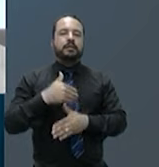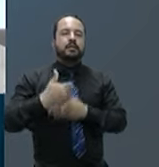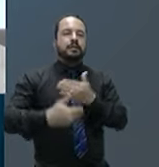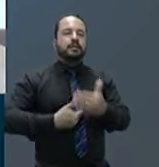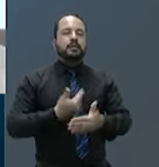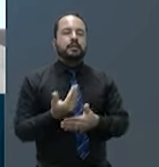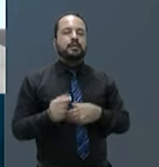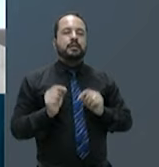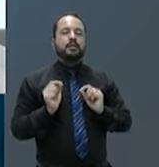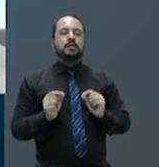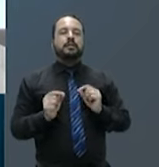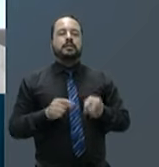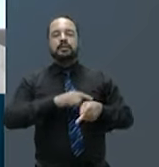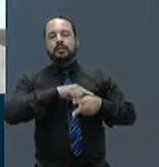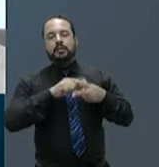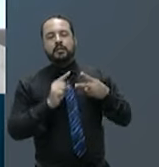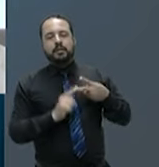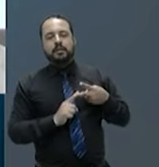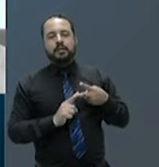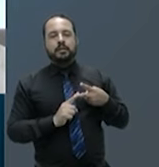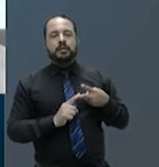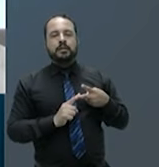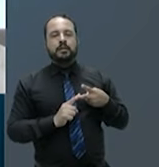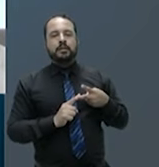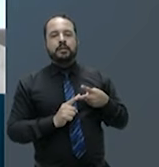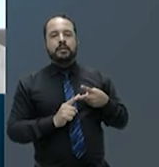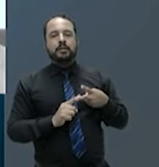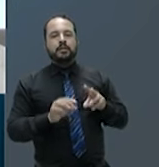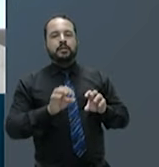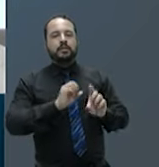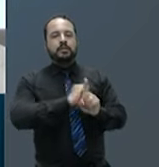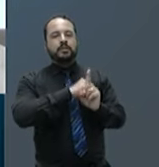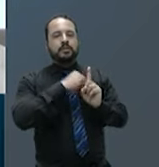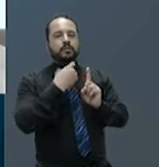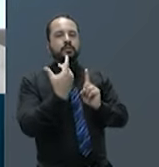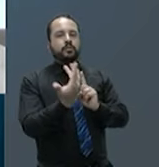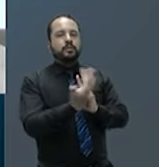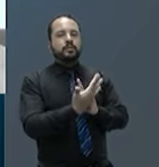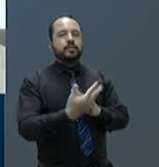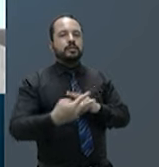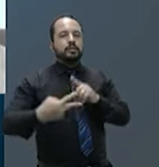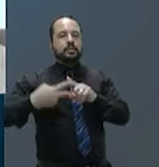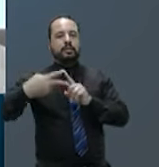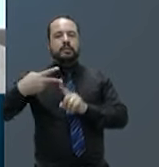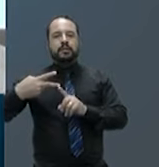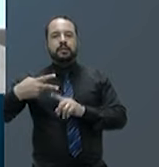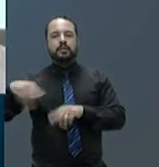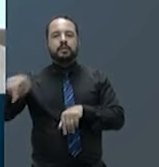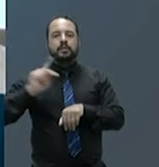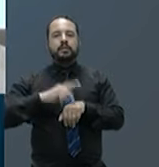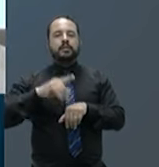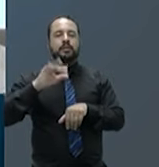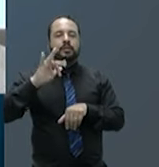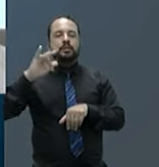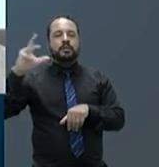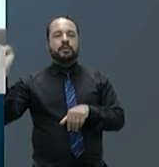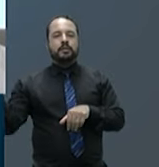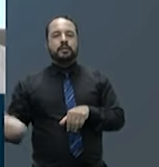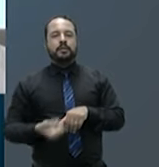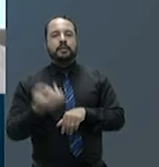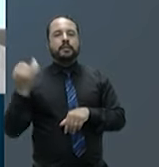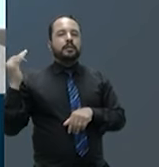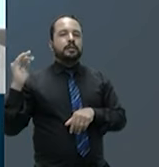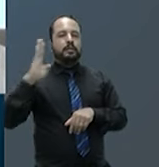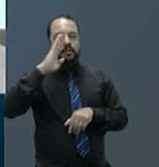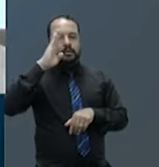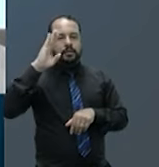envolvendo duas sociedades de Luxemburgo. É relevantíssimo o fato de que